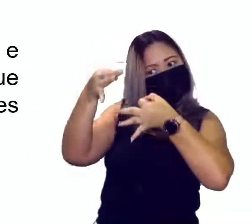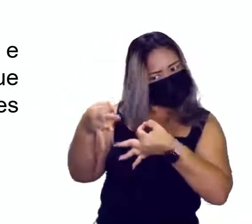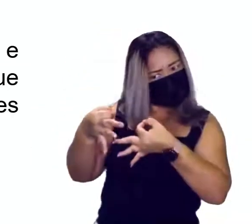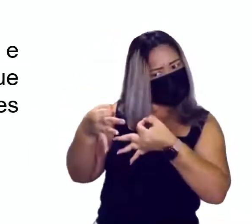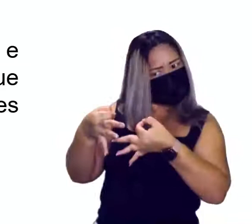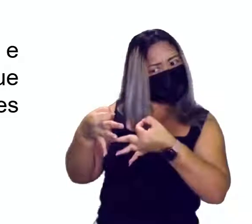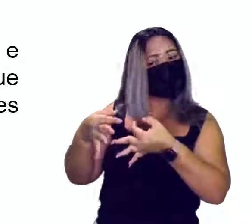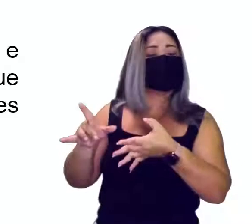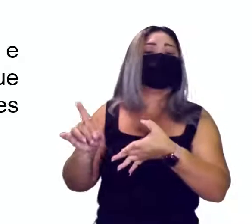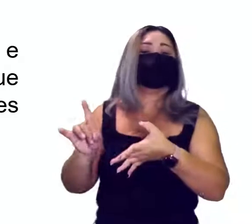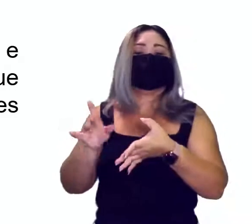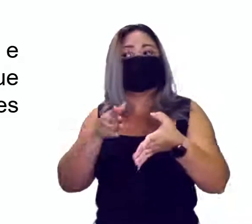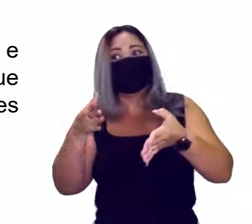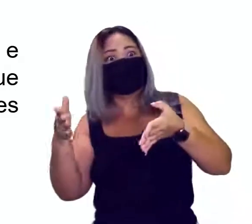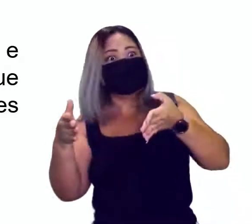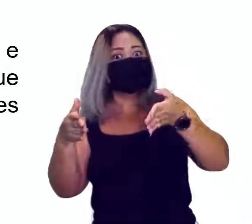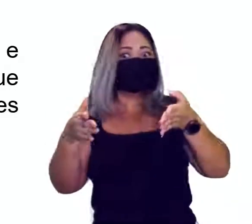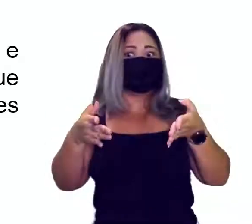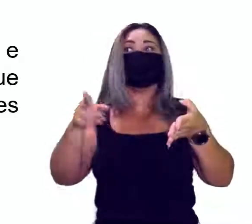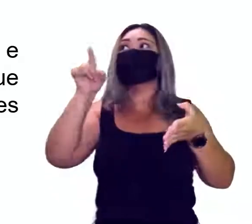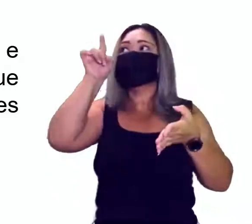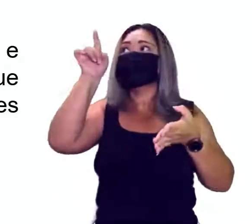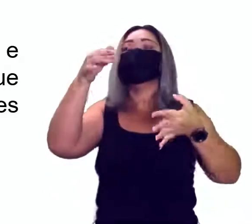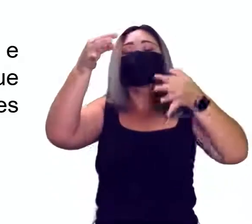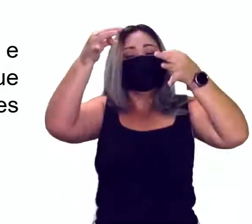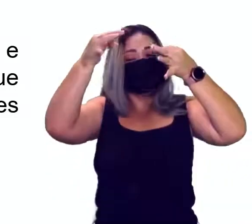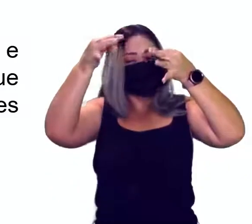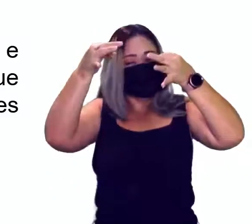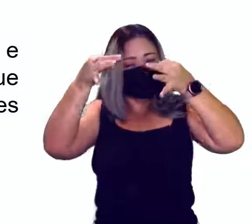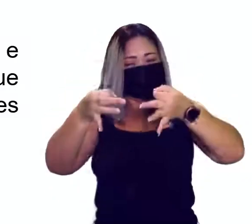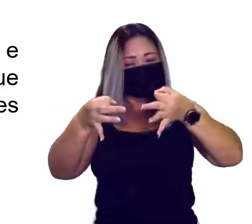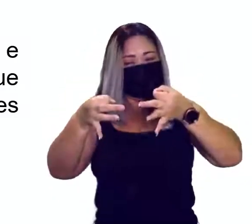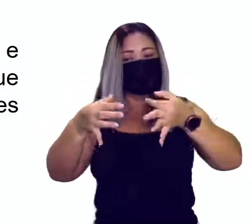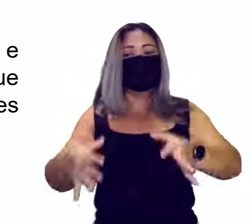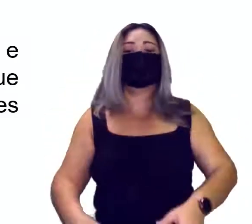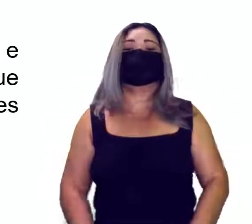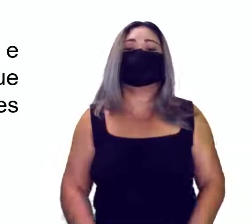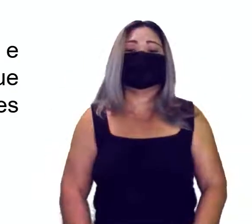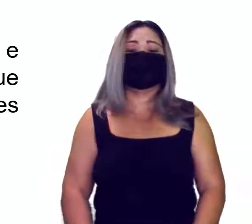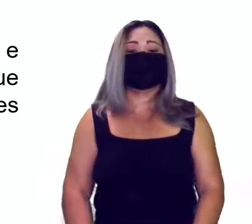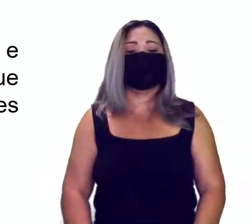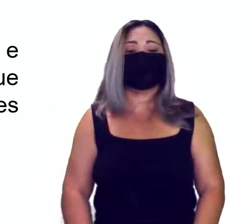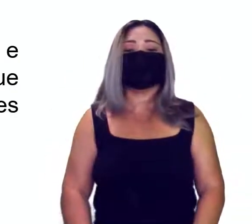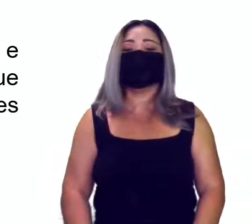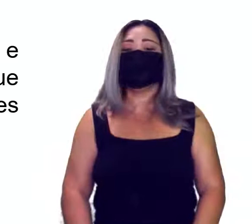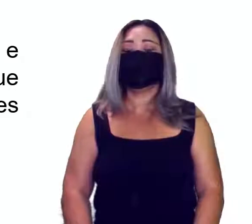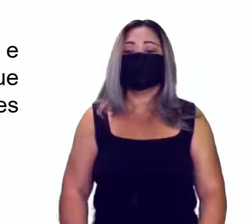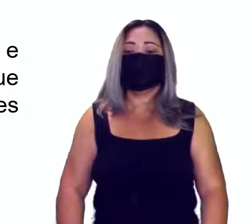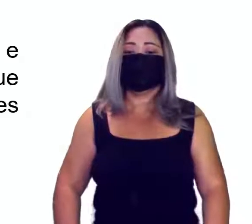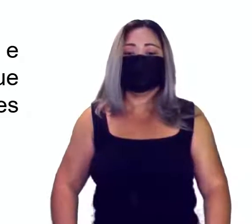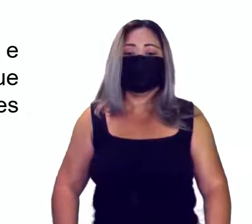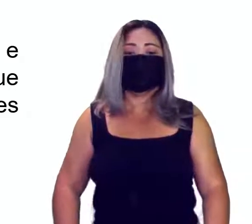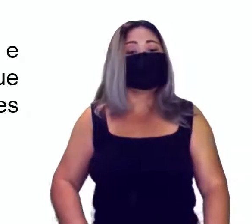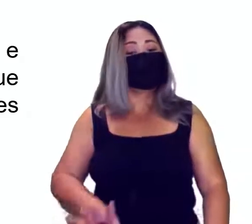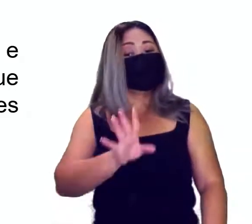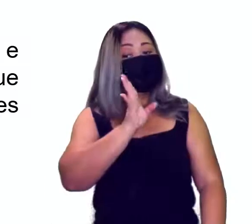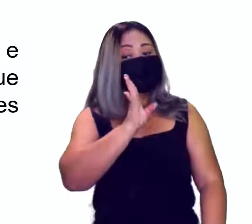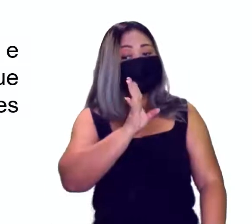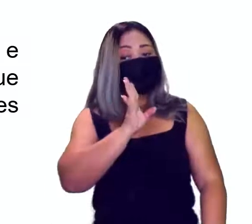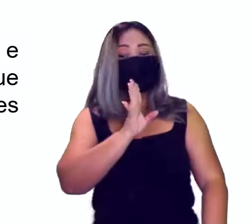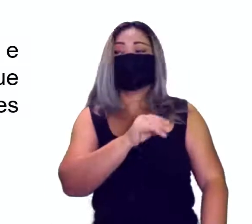que não pena para nenhum lado, né? Sempre está entre meio ali, ó, na balança. Muito legal